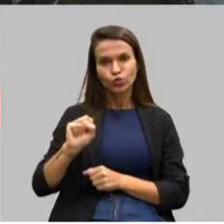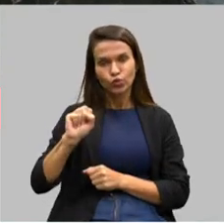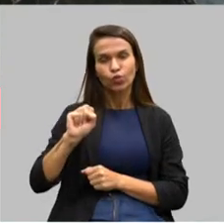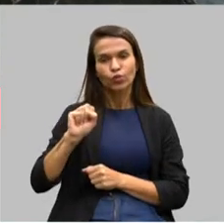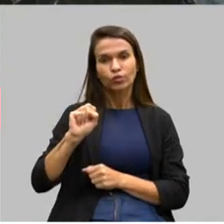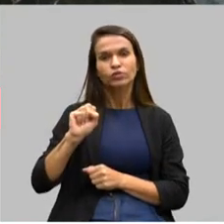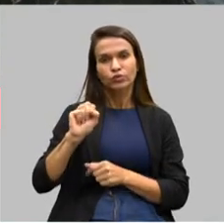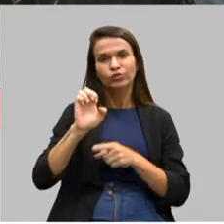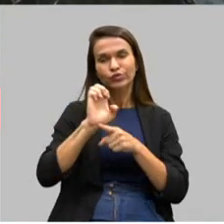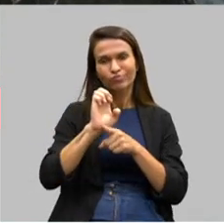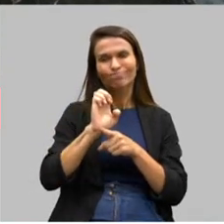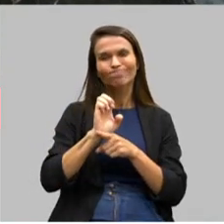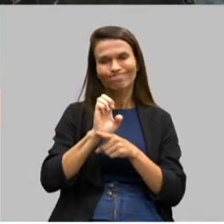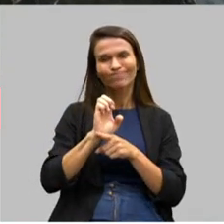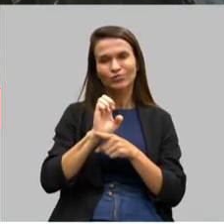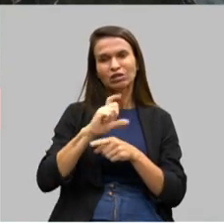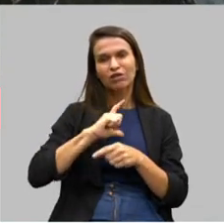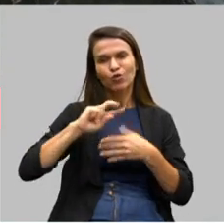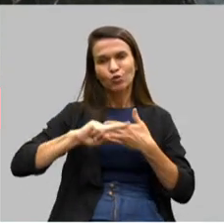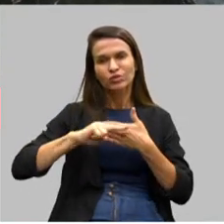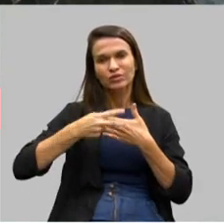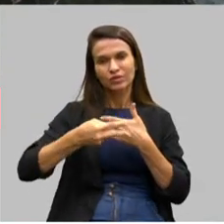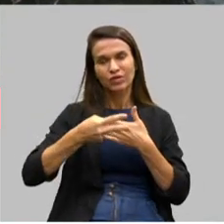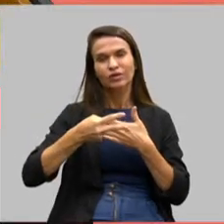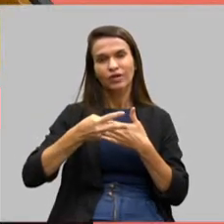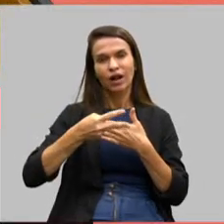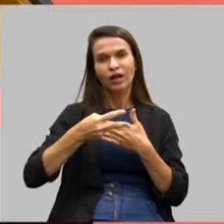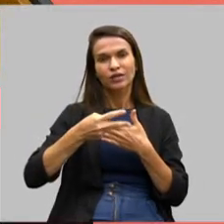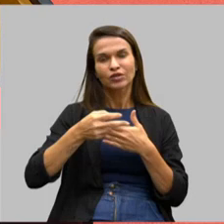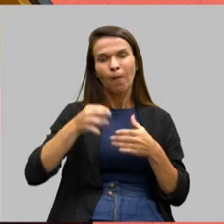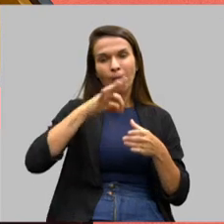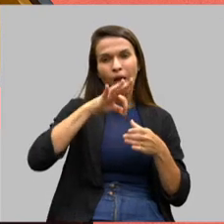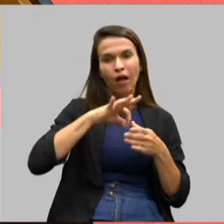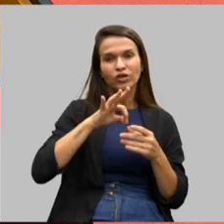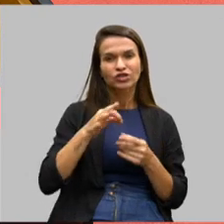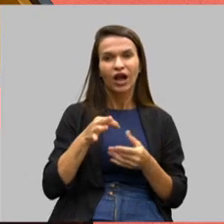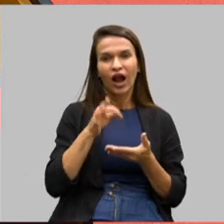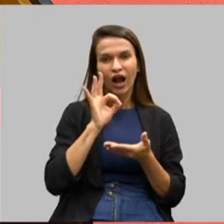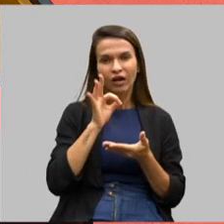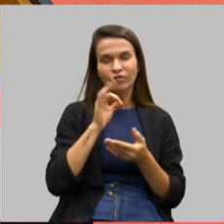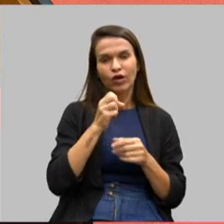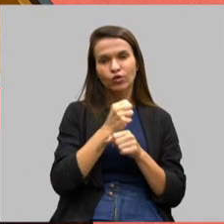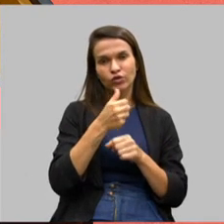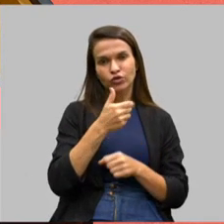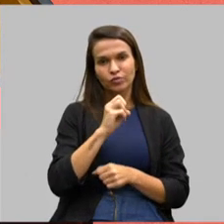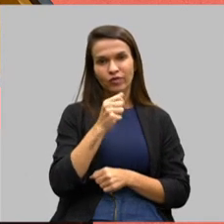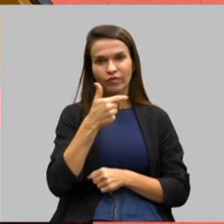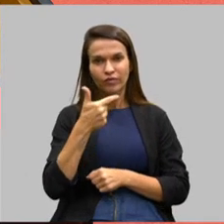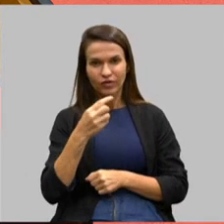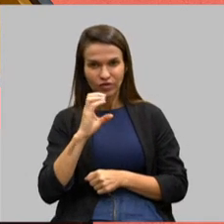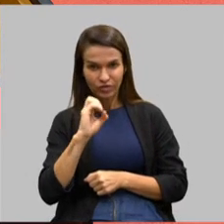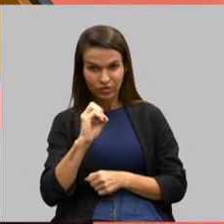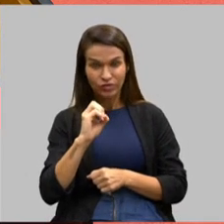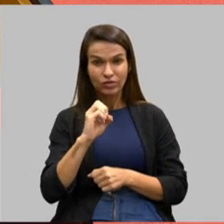estado, que castigou, caro Rodrigo, os cafeicultores dessas regiões em 2020.